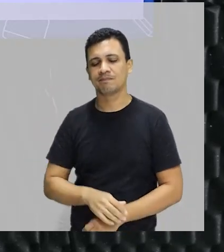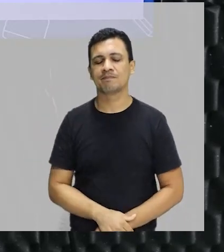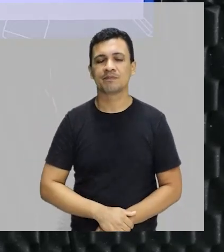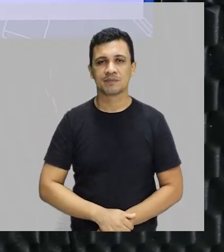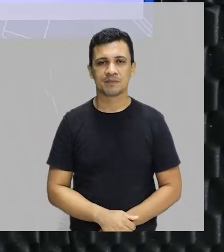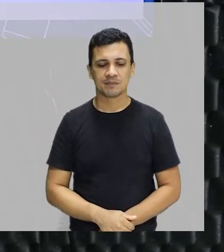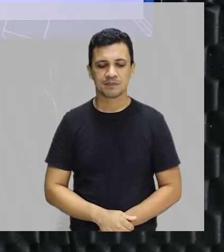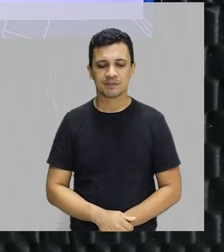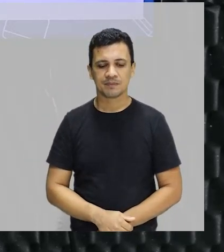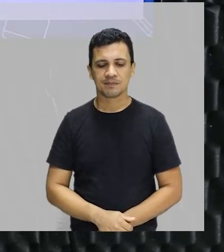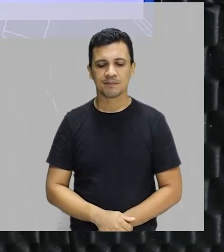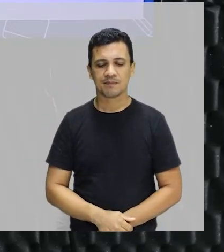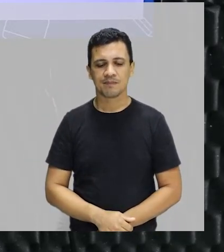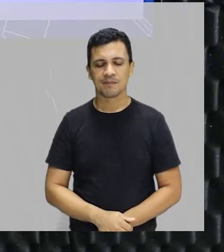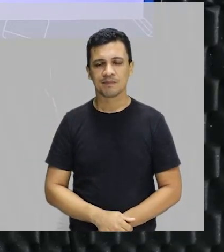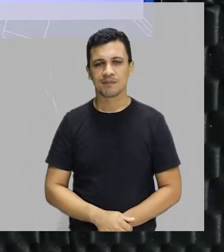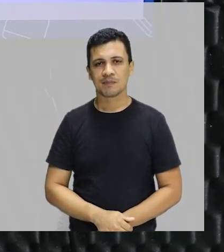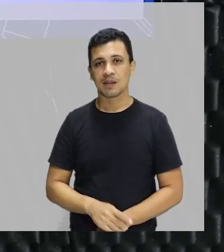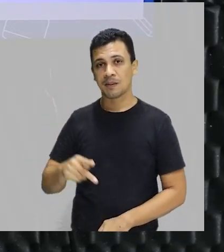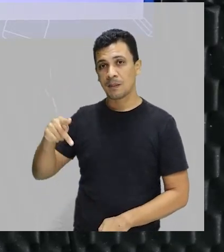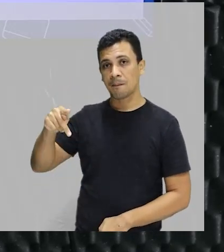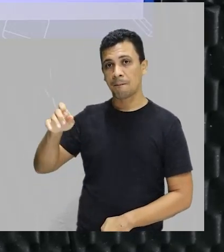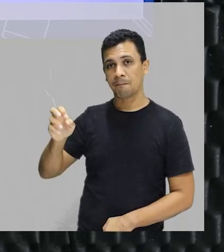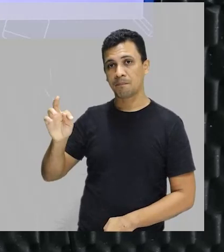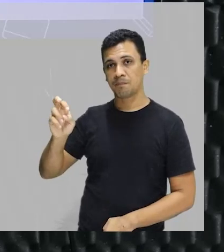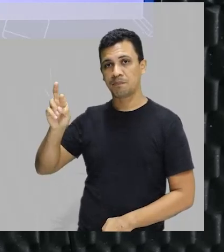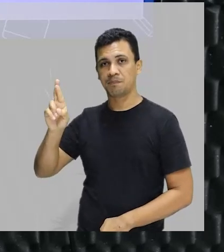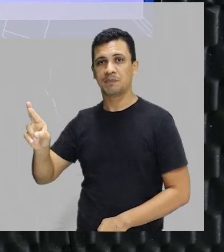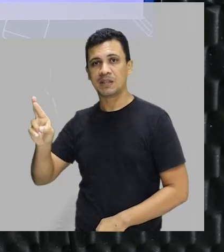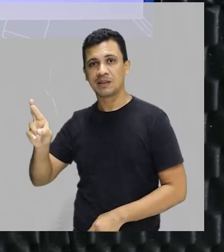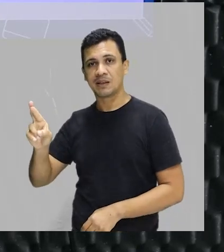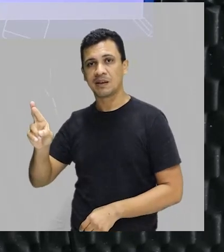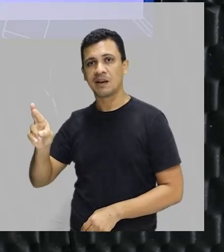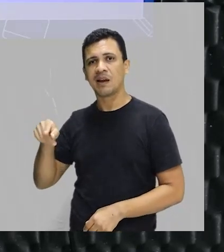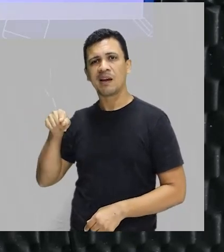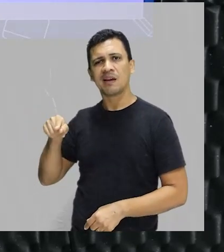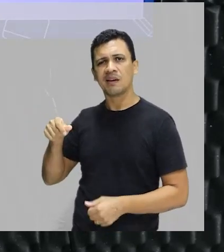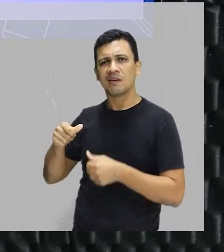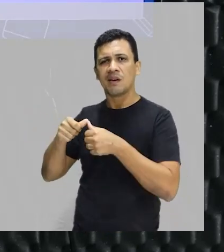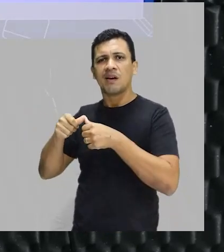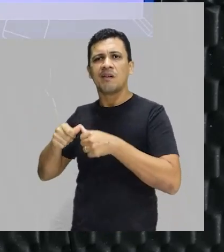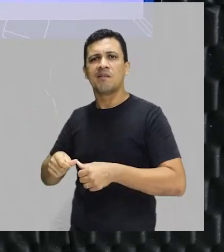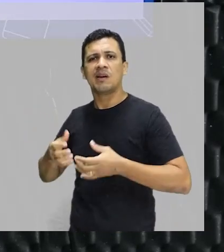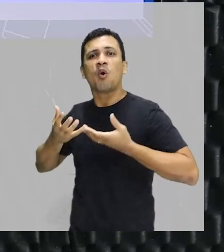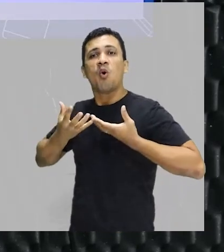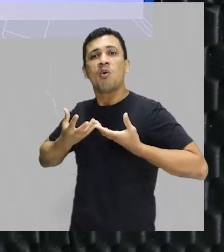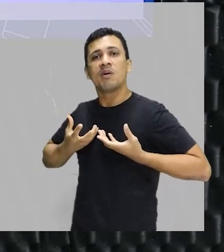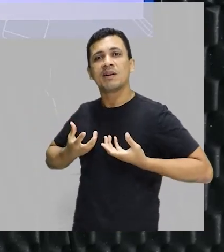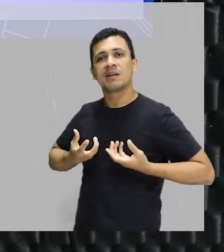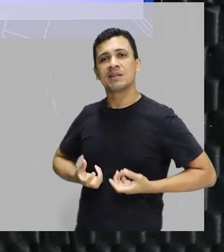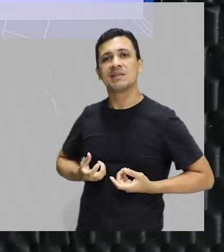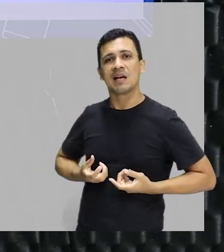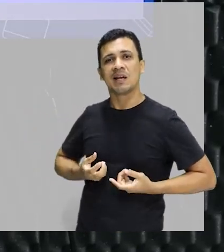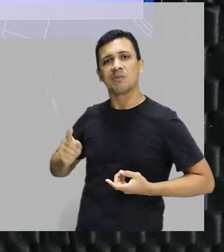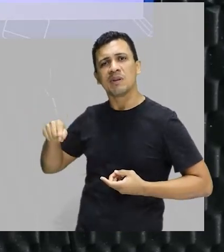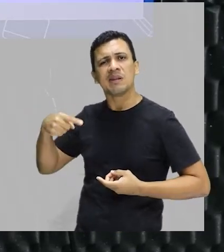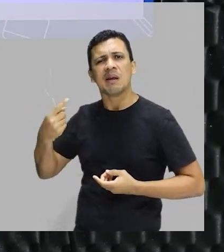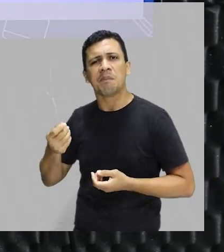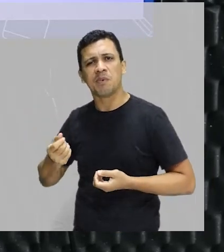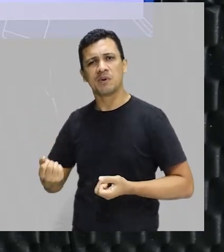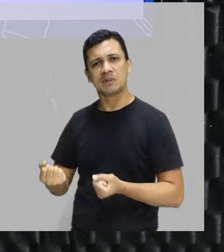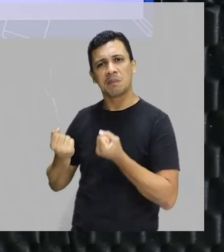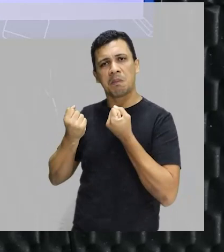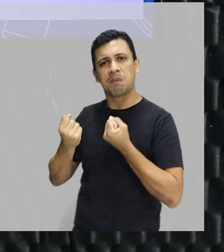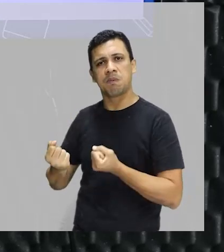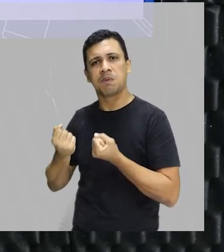tired after his workout. O Peter ficou cansado após seus exercícios. Então,